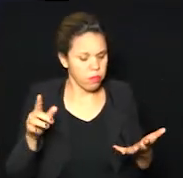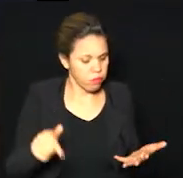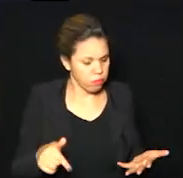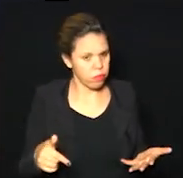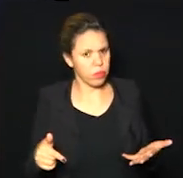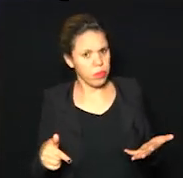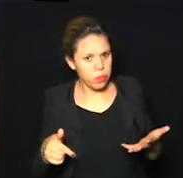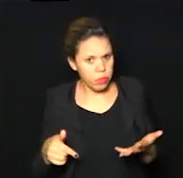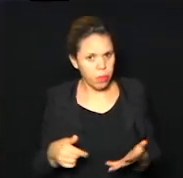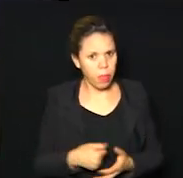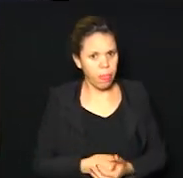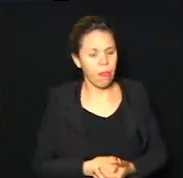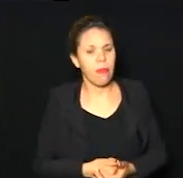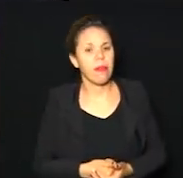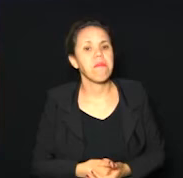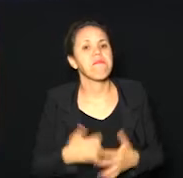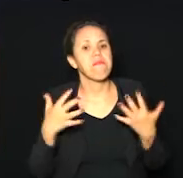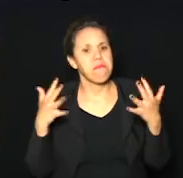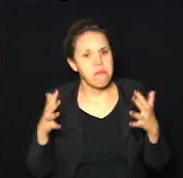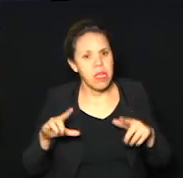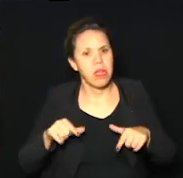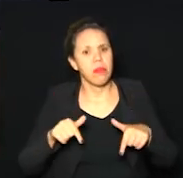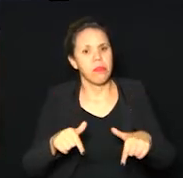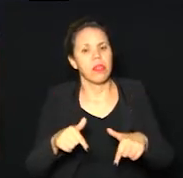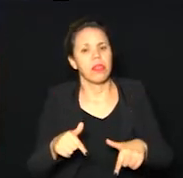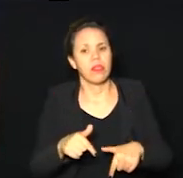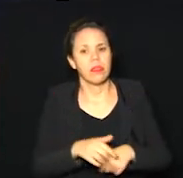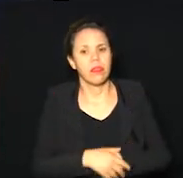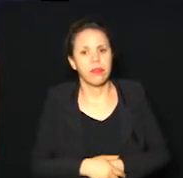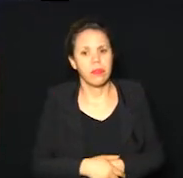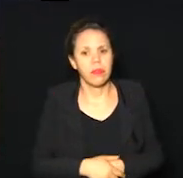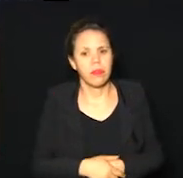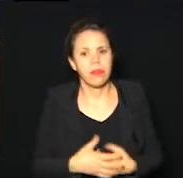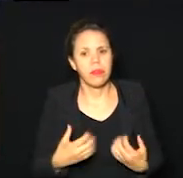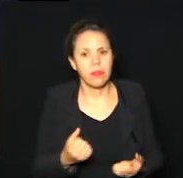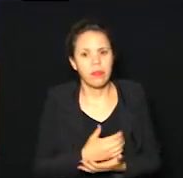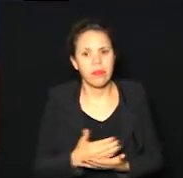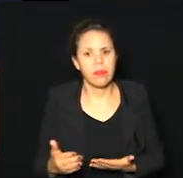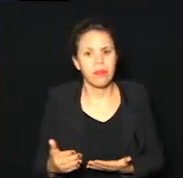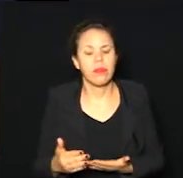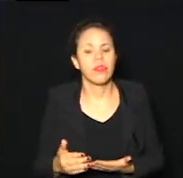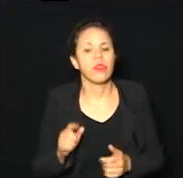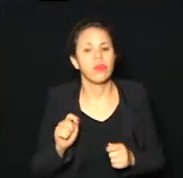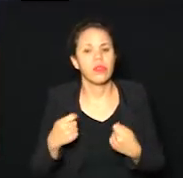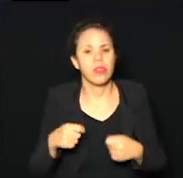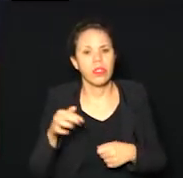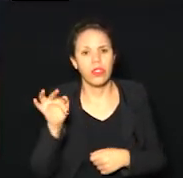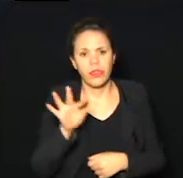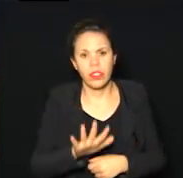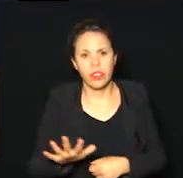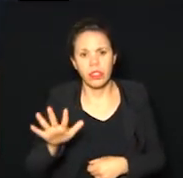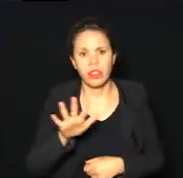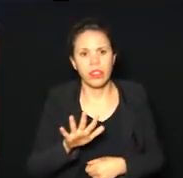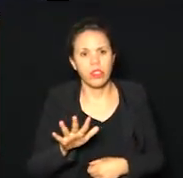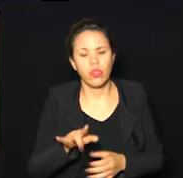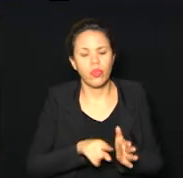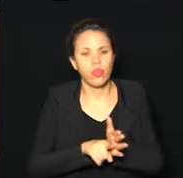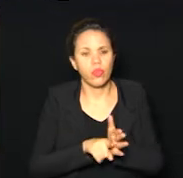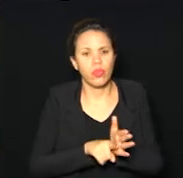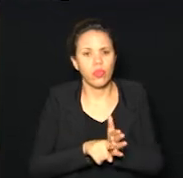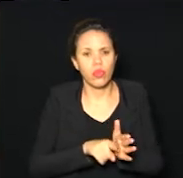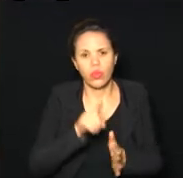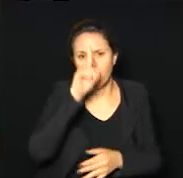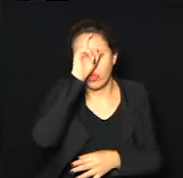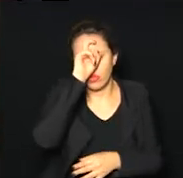nós vamos reproduzir. Parabéns pela iniciativa. Vamos começar a colocar, e o que precisar da federação, a nível de estudo, nossos